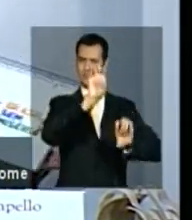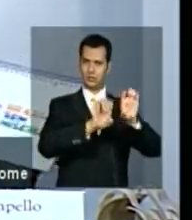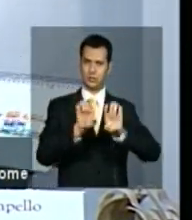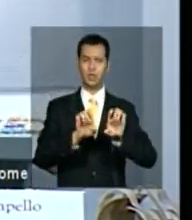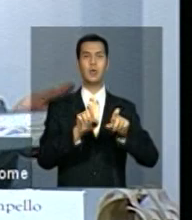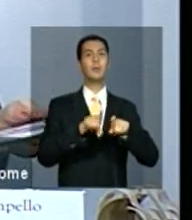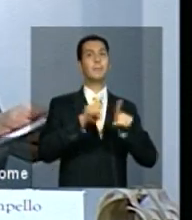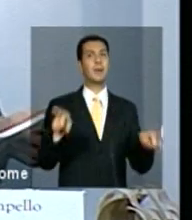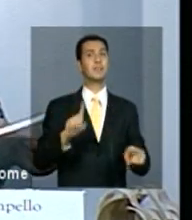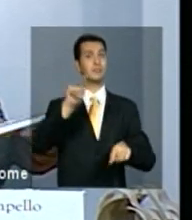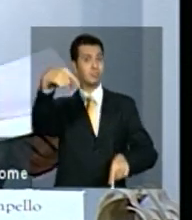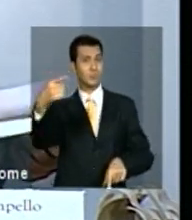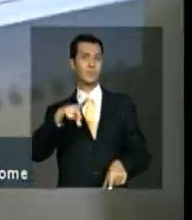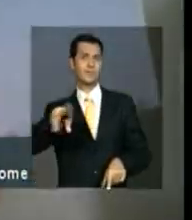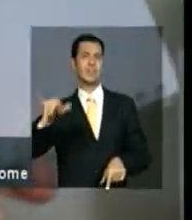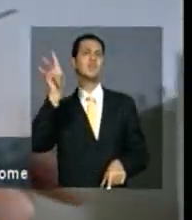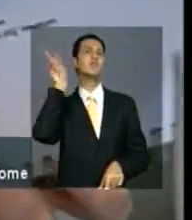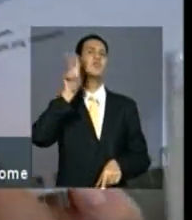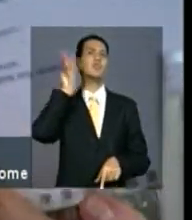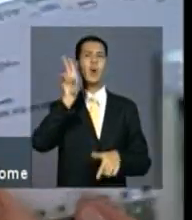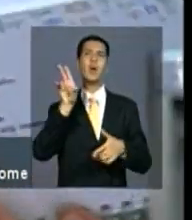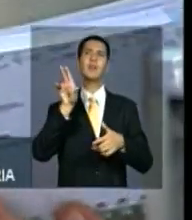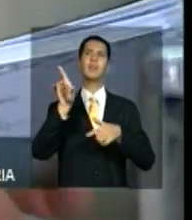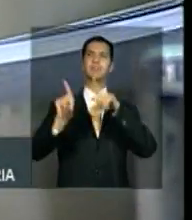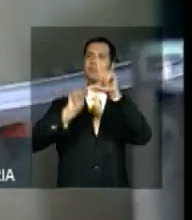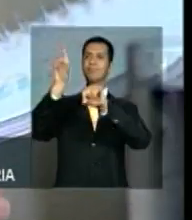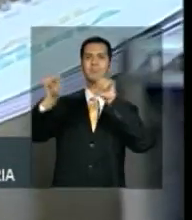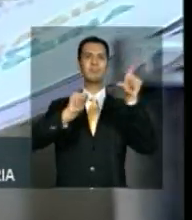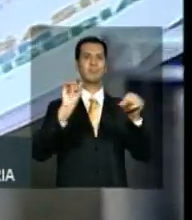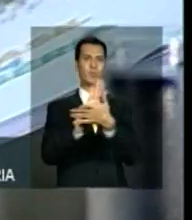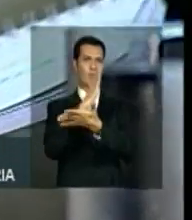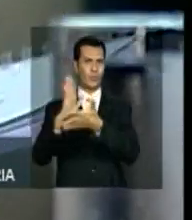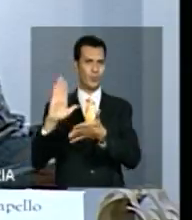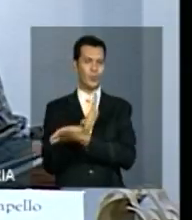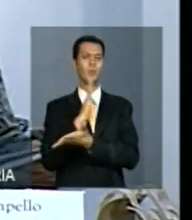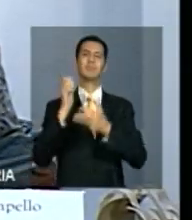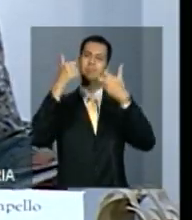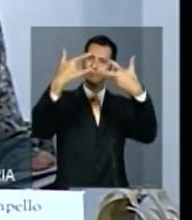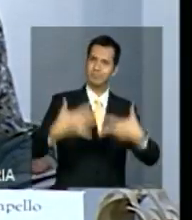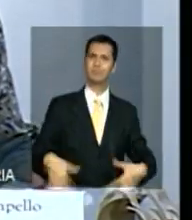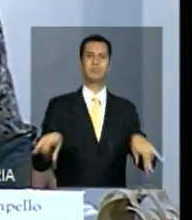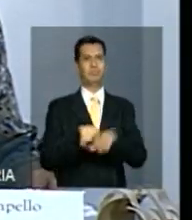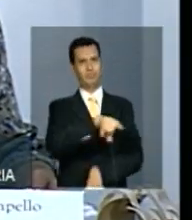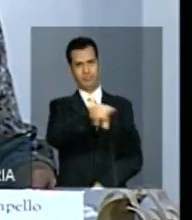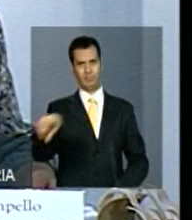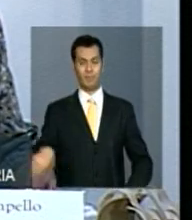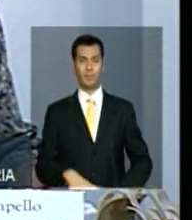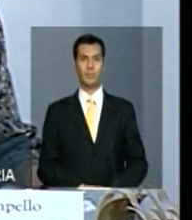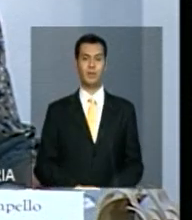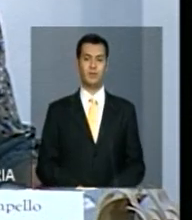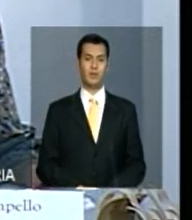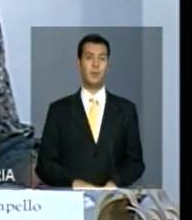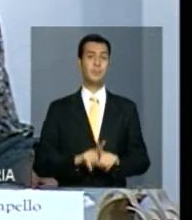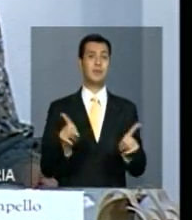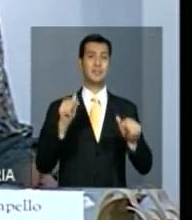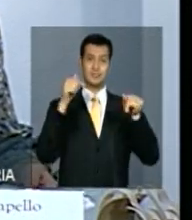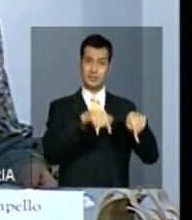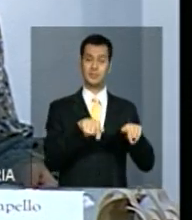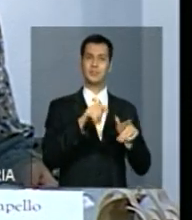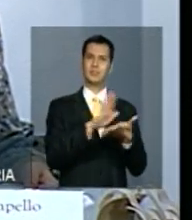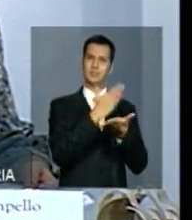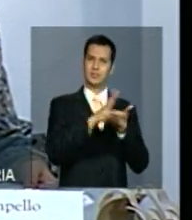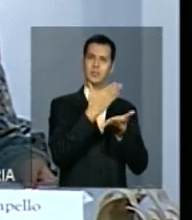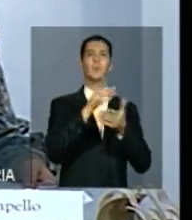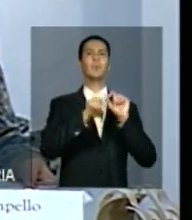é um resumo das principais atividades não pretende ser exaustivo e que é muito dinâmico certo